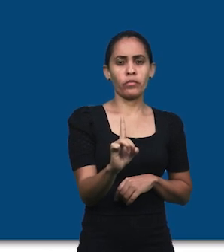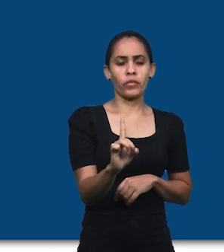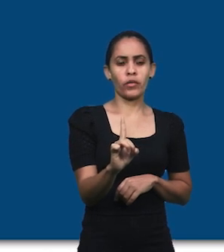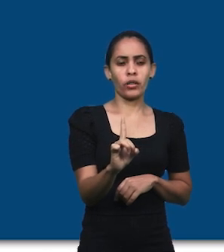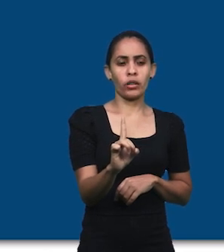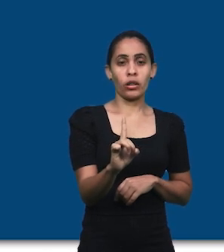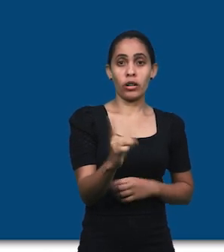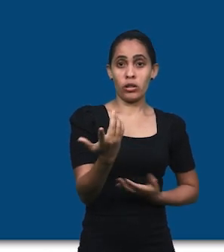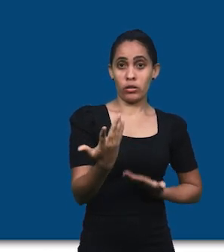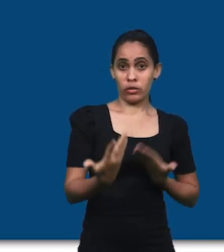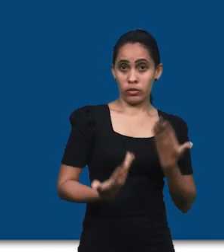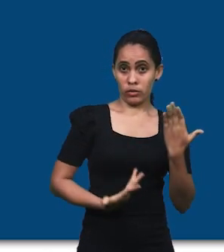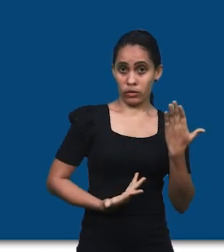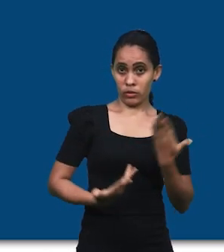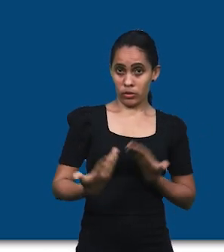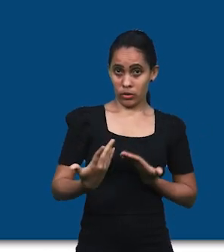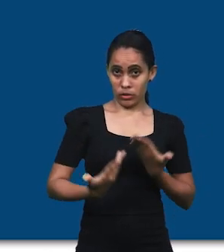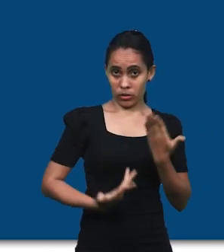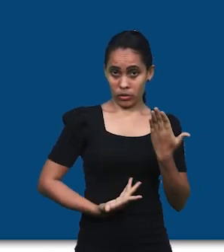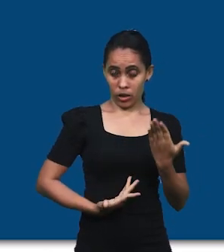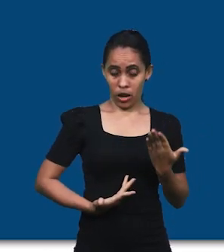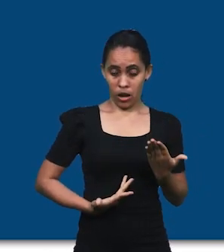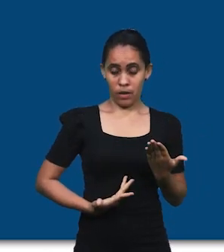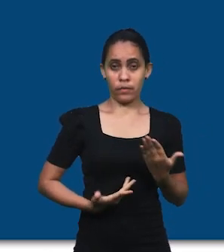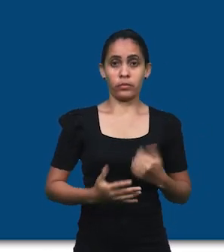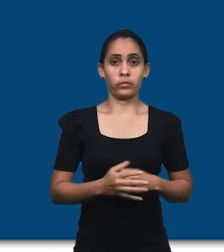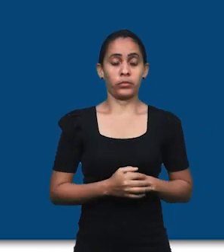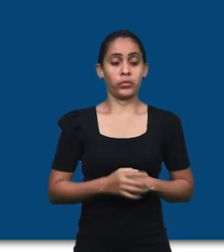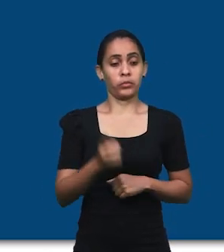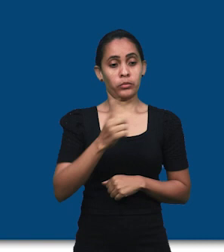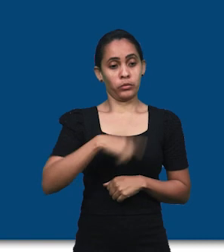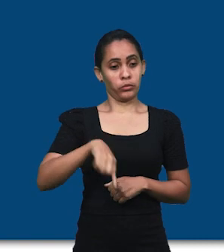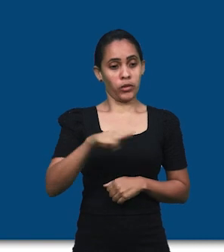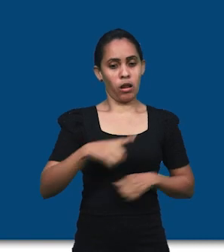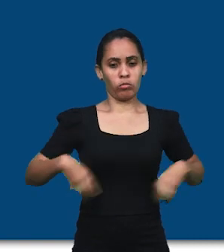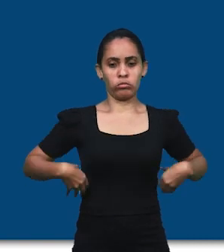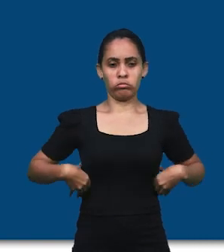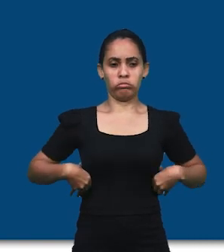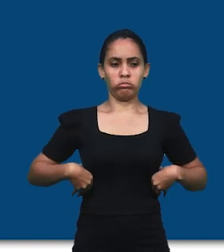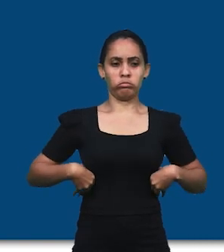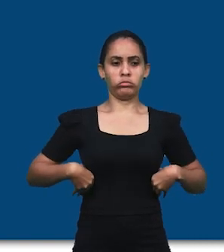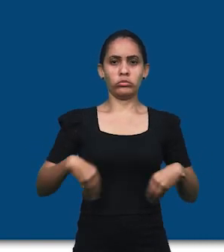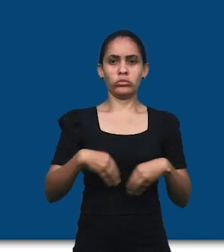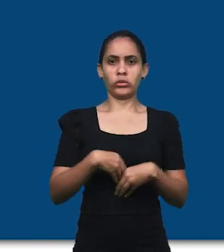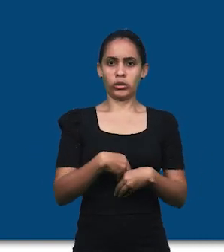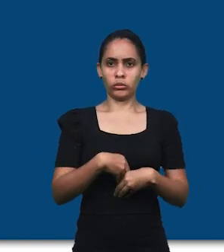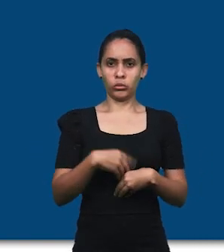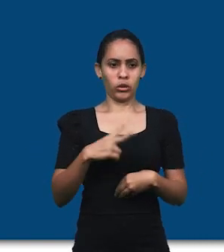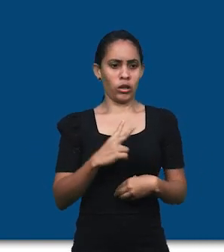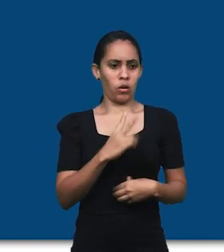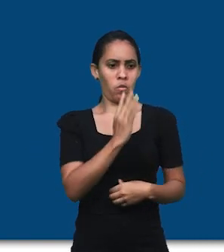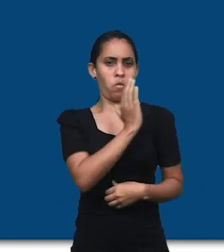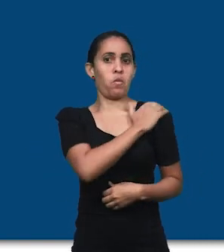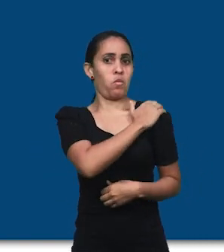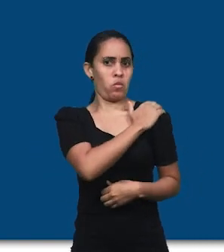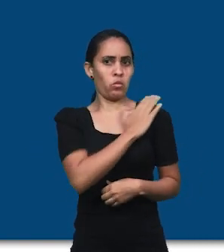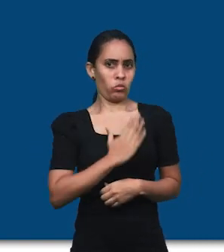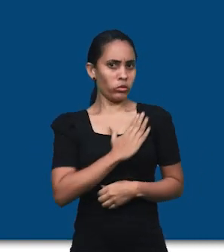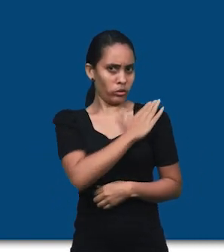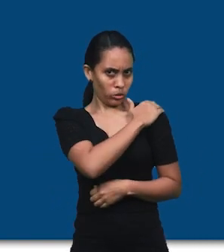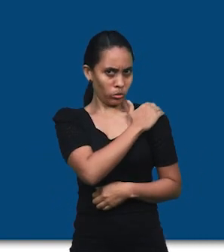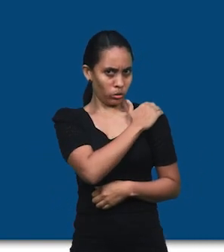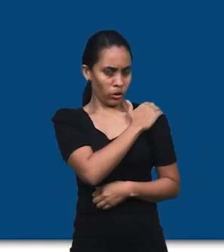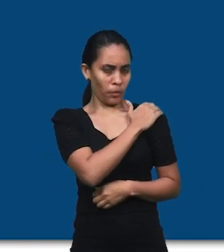E um servo de um certo centurião, a que muito estimava, estava doente e